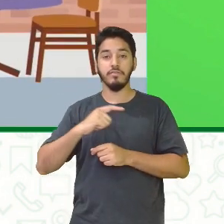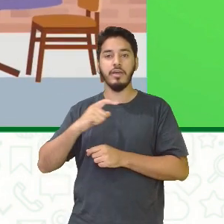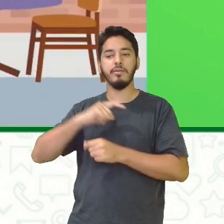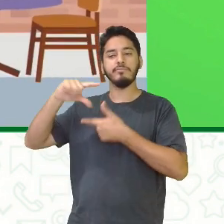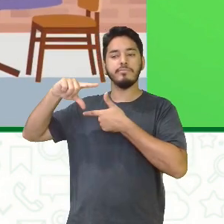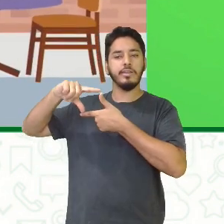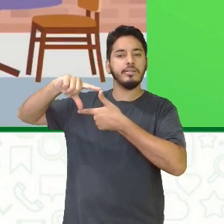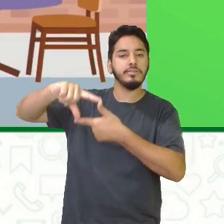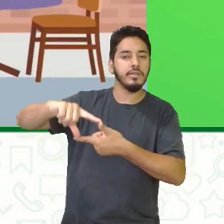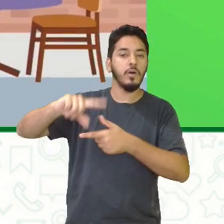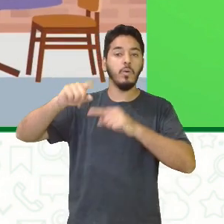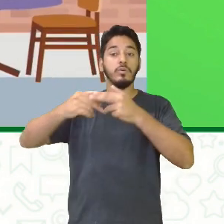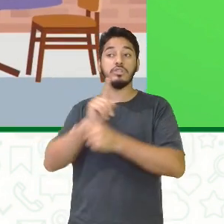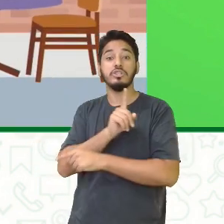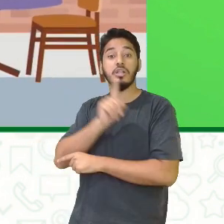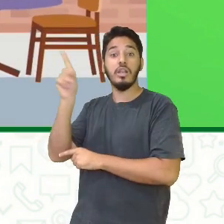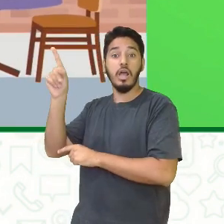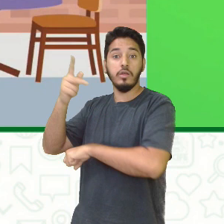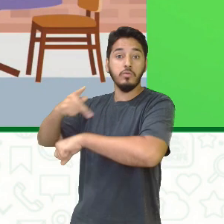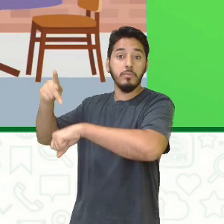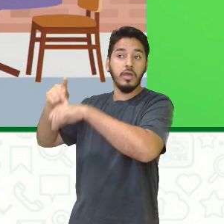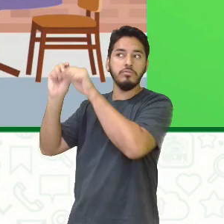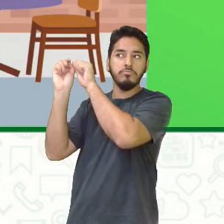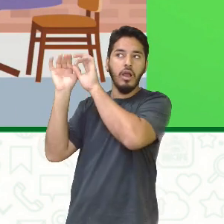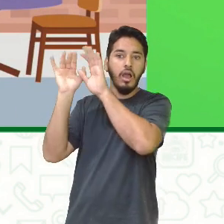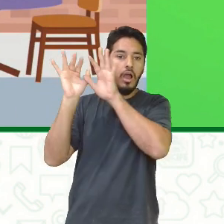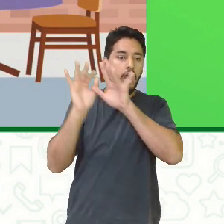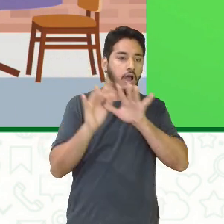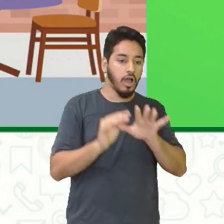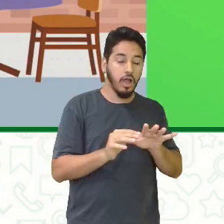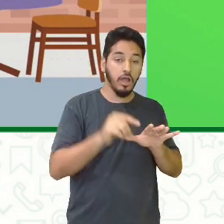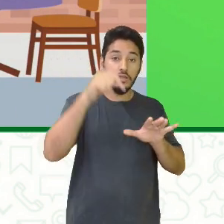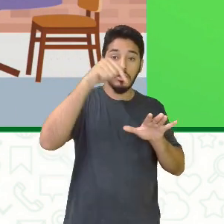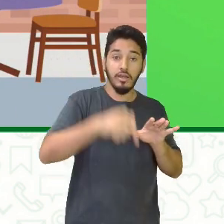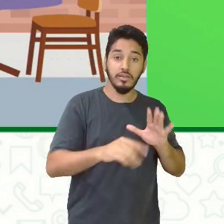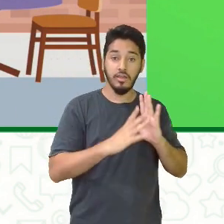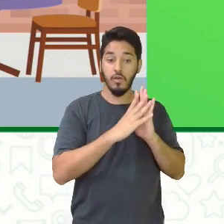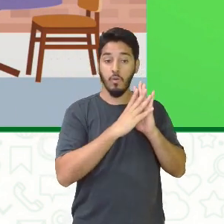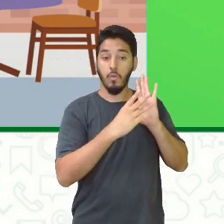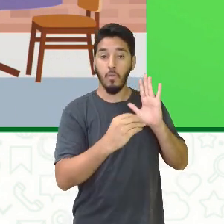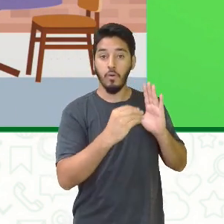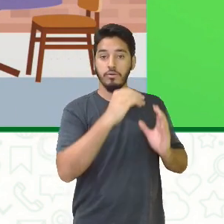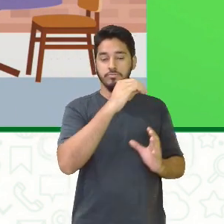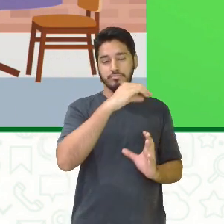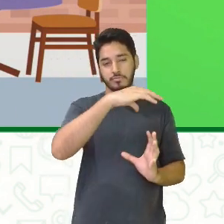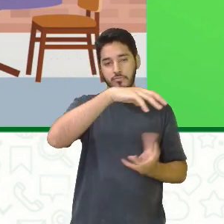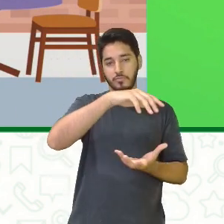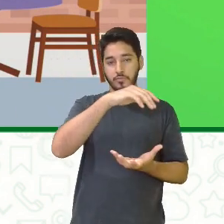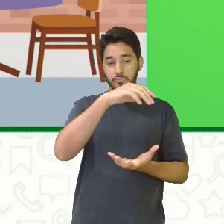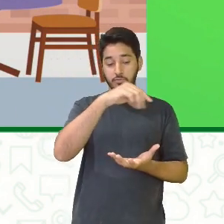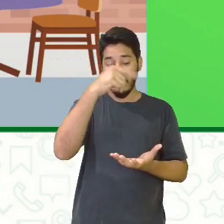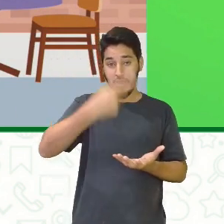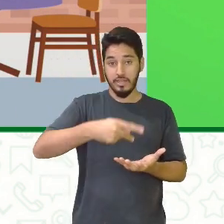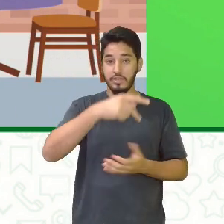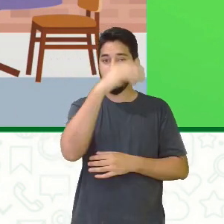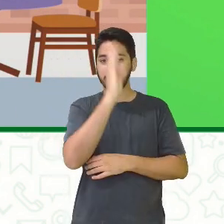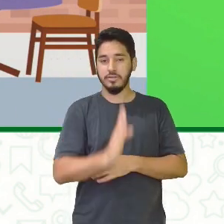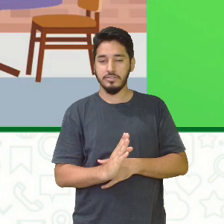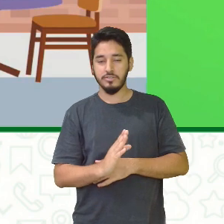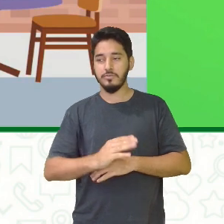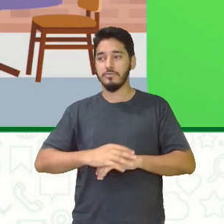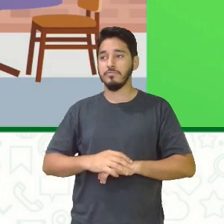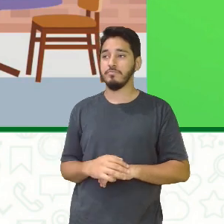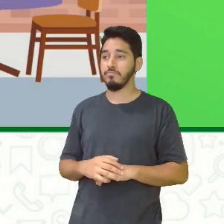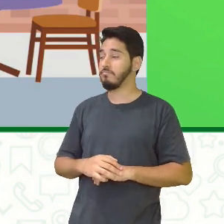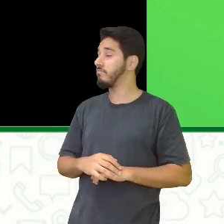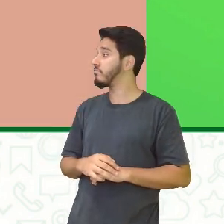e costumes de seus países de origem, que foram incorporados à cultura brasileira, o que contribuiu para uma formação cultural ainda mais